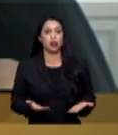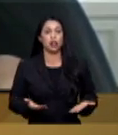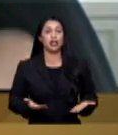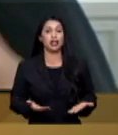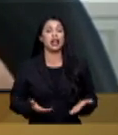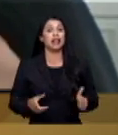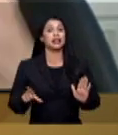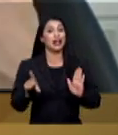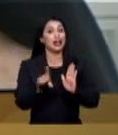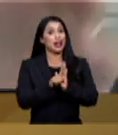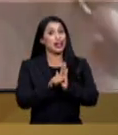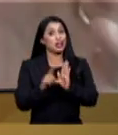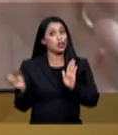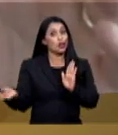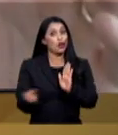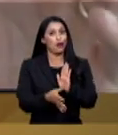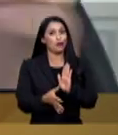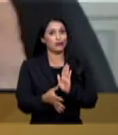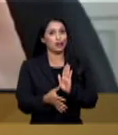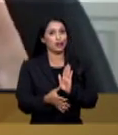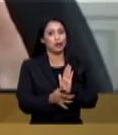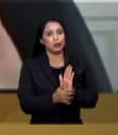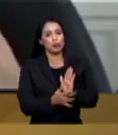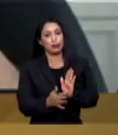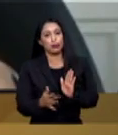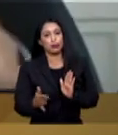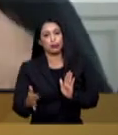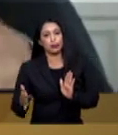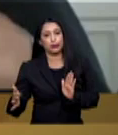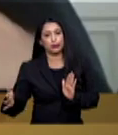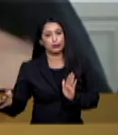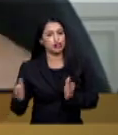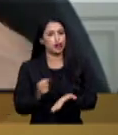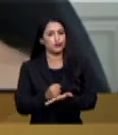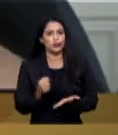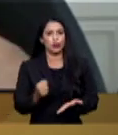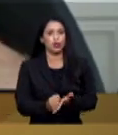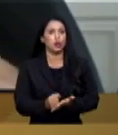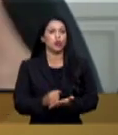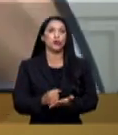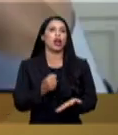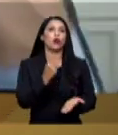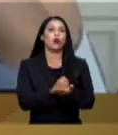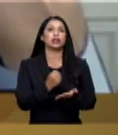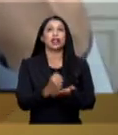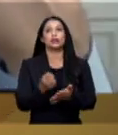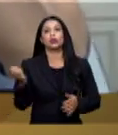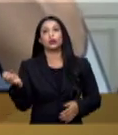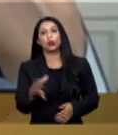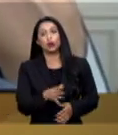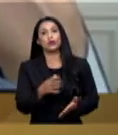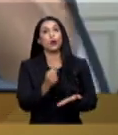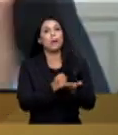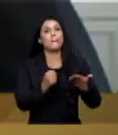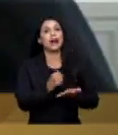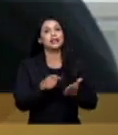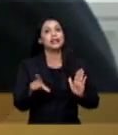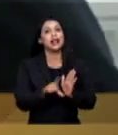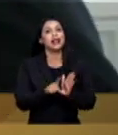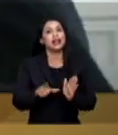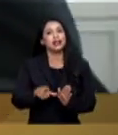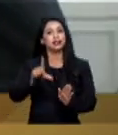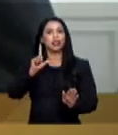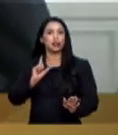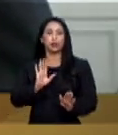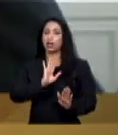lei. Porque essas leis já se exauriram no tempo. Não é uma renovação de contrato com base na lei anterior. Cada